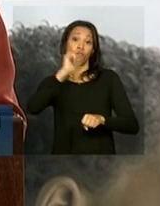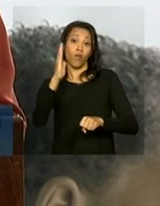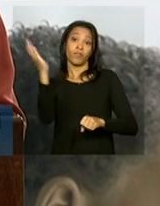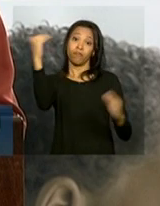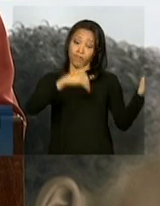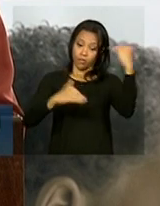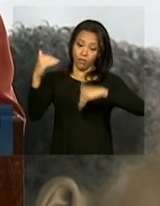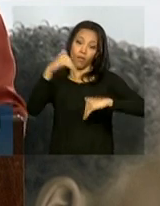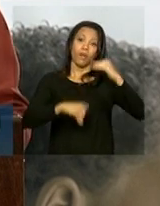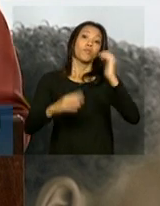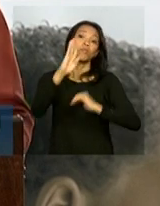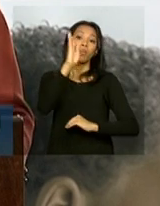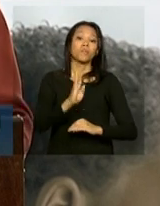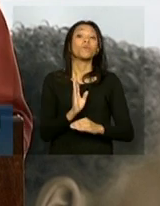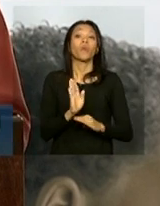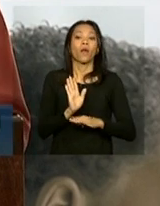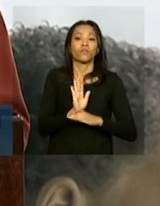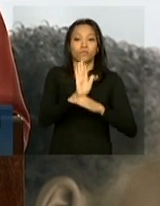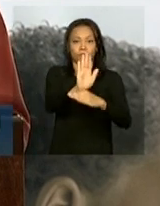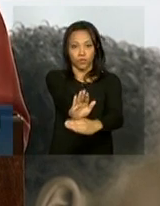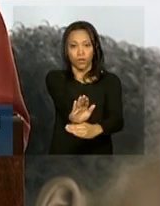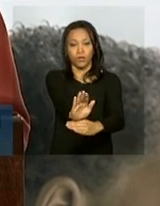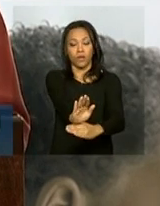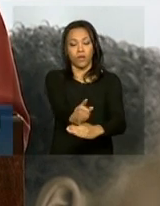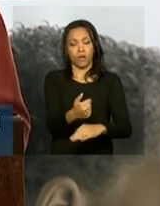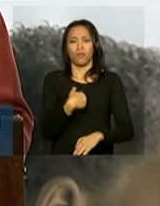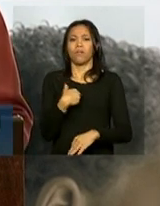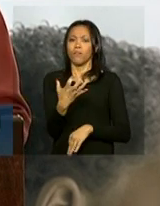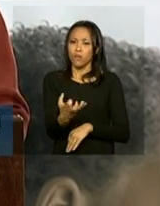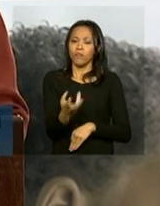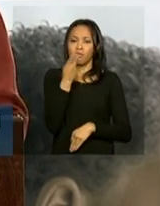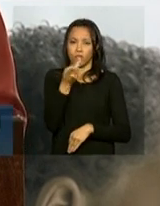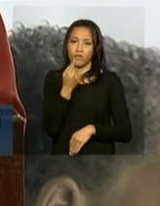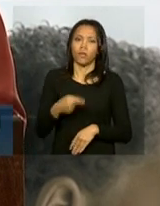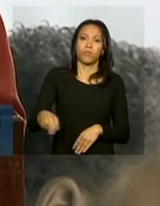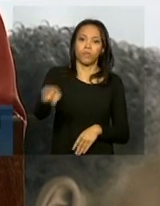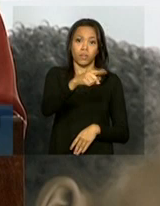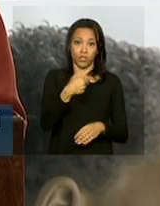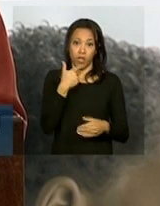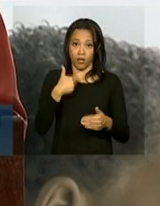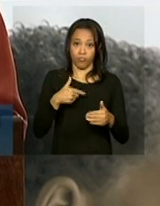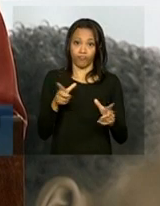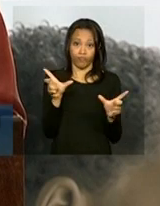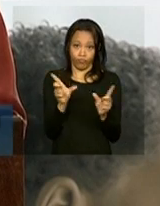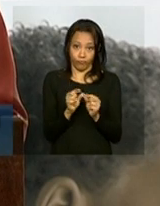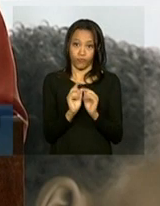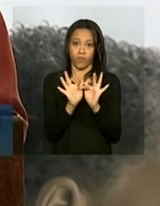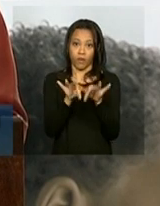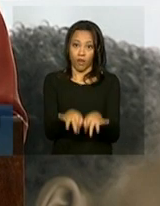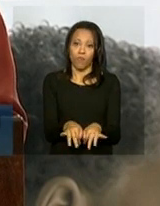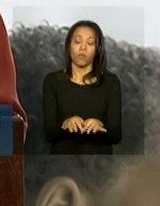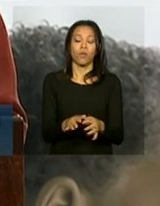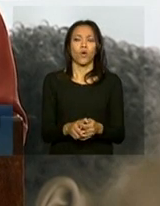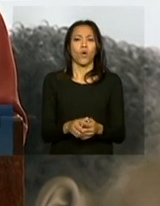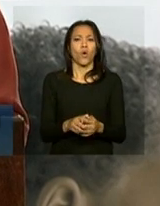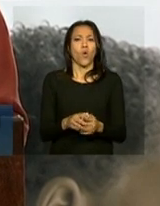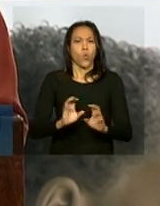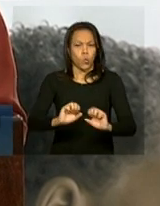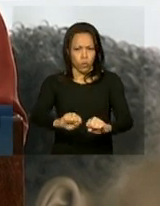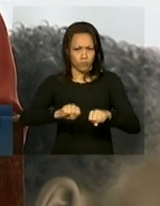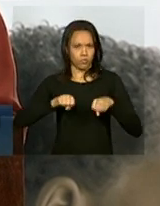nos ajudar. Eu queria destacar, para finalizar, o imenso